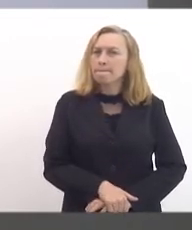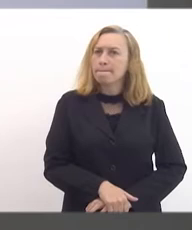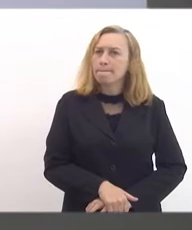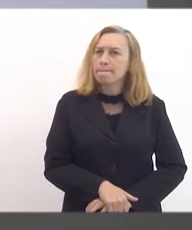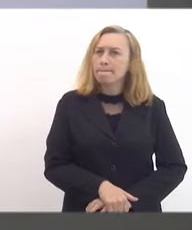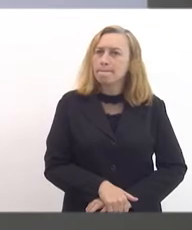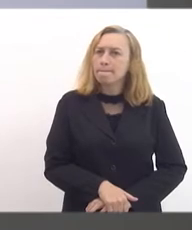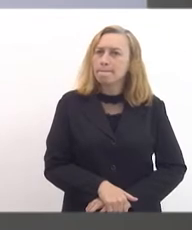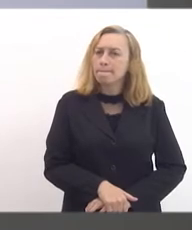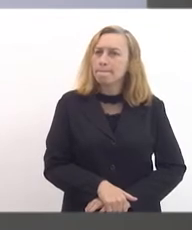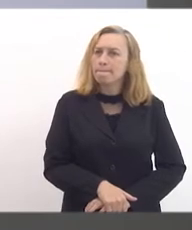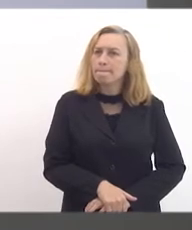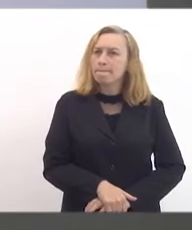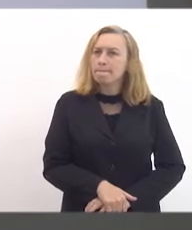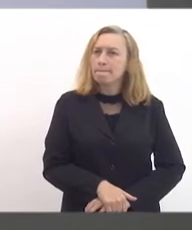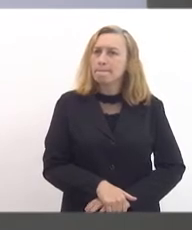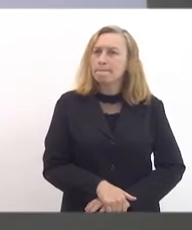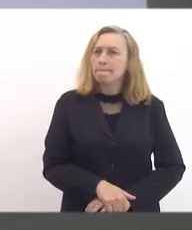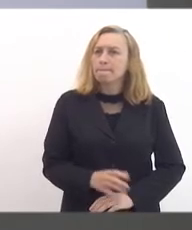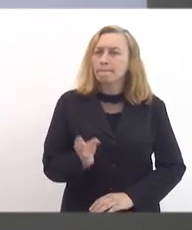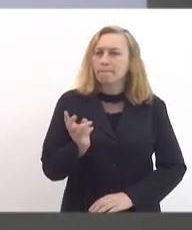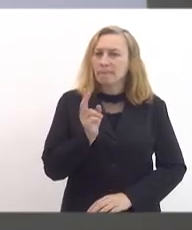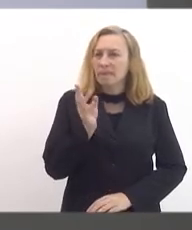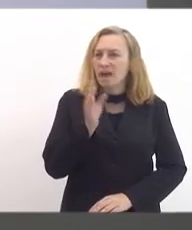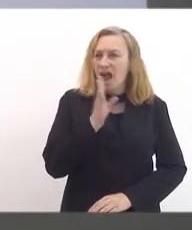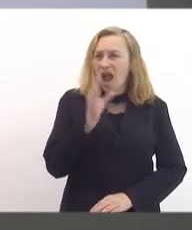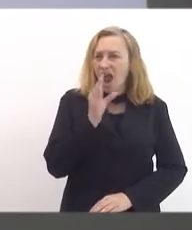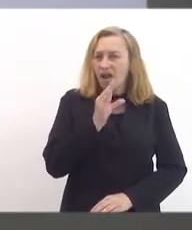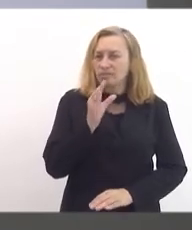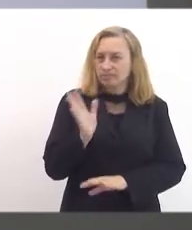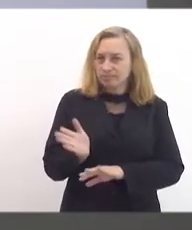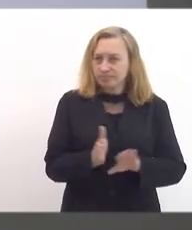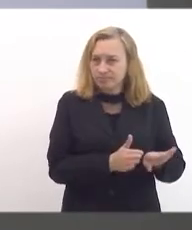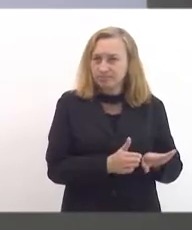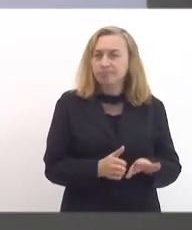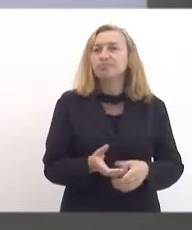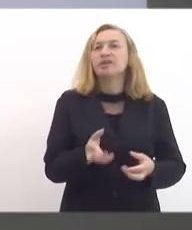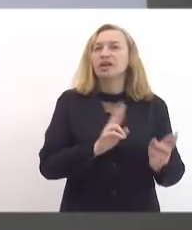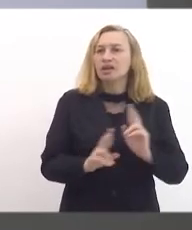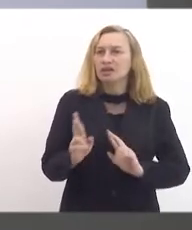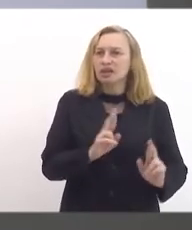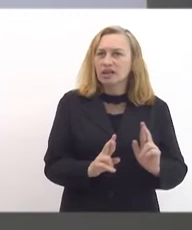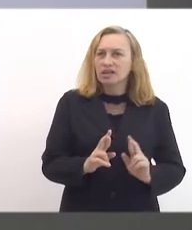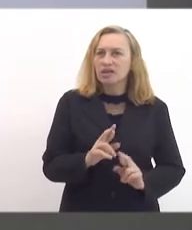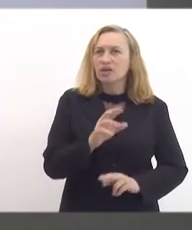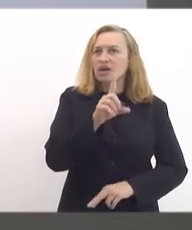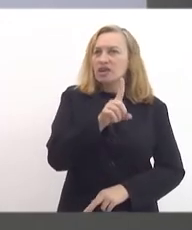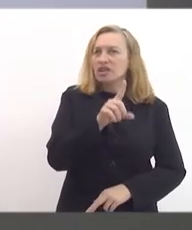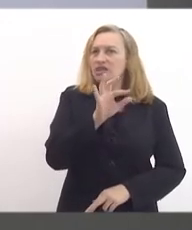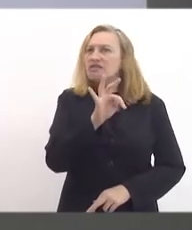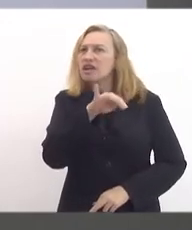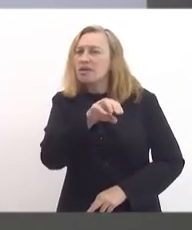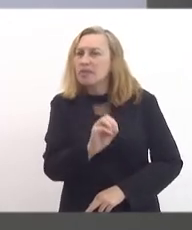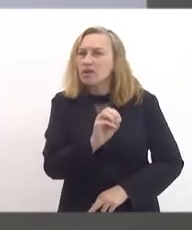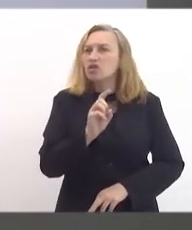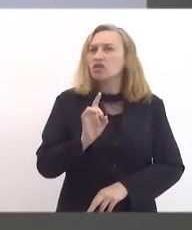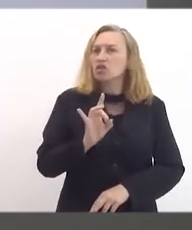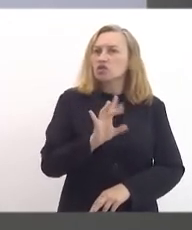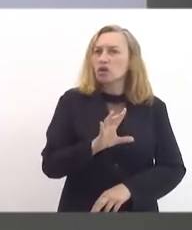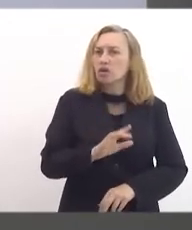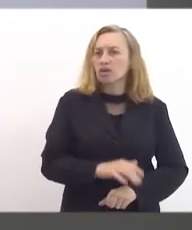eu tô acelerando aqui na pressa tá bom então em relação ao deferimento fica só